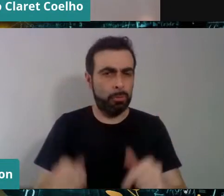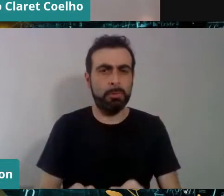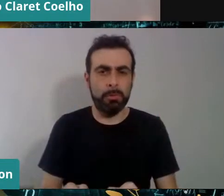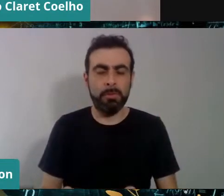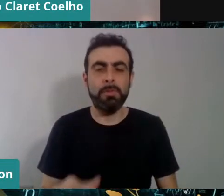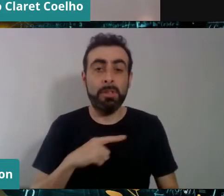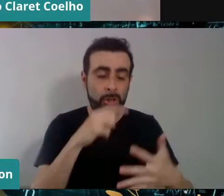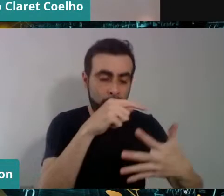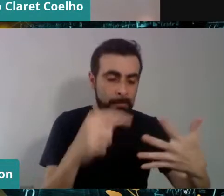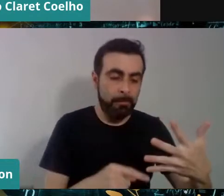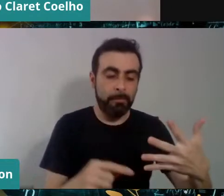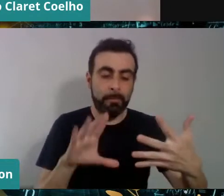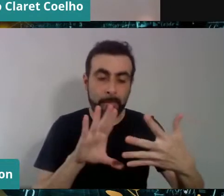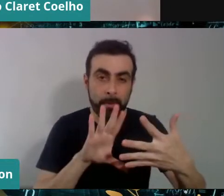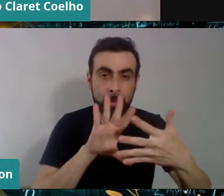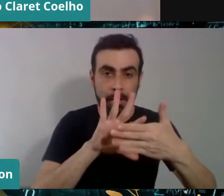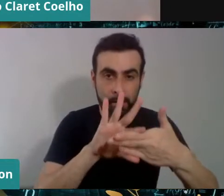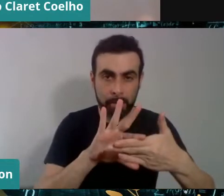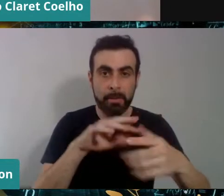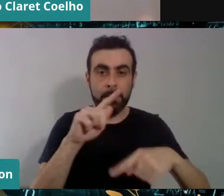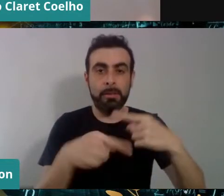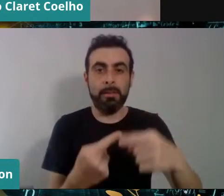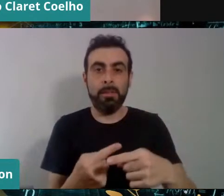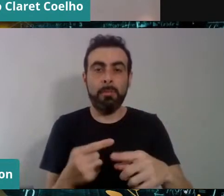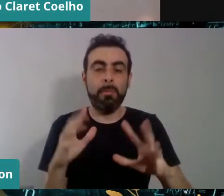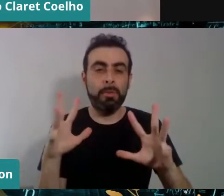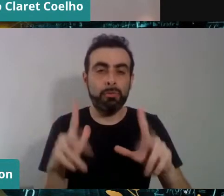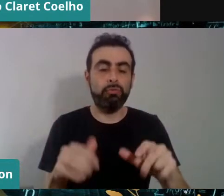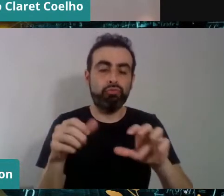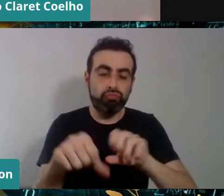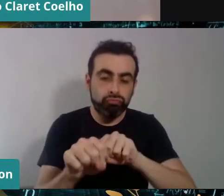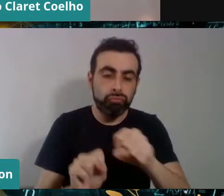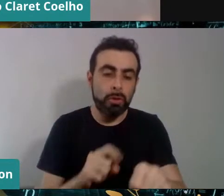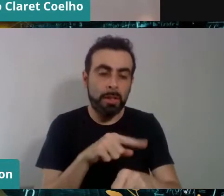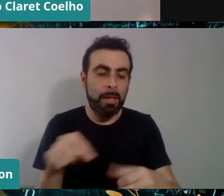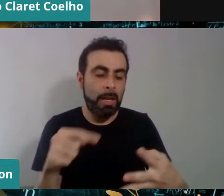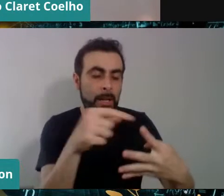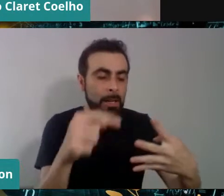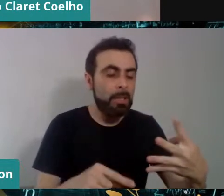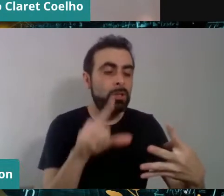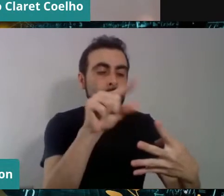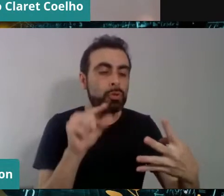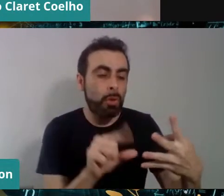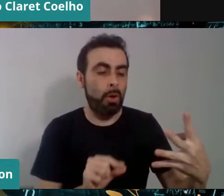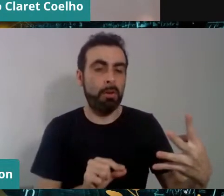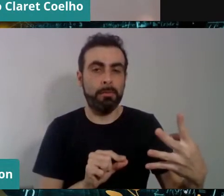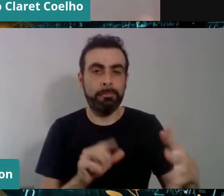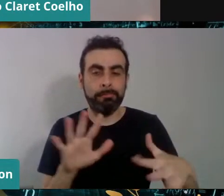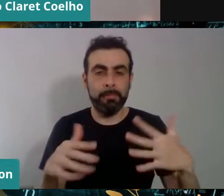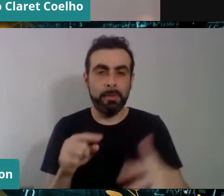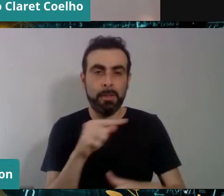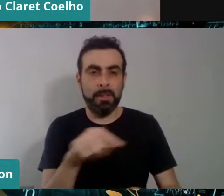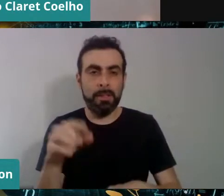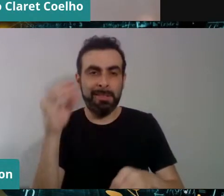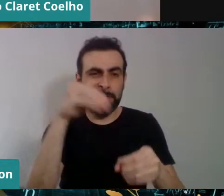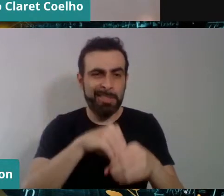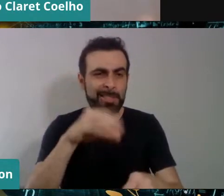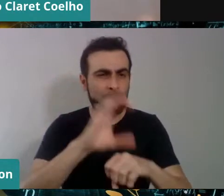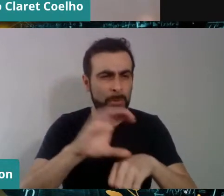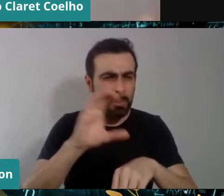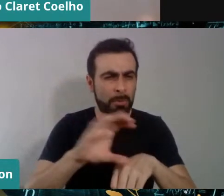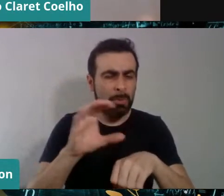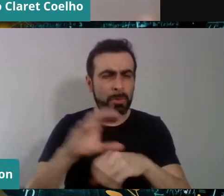Para depois aí a pessoa fazer a opção para qual das habilitações ela pretenderia. Só que o curso de ciência ficava assim um tanto pesado,